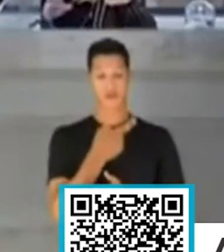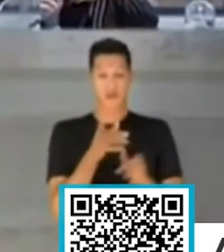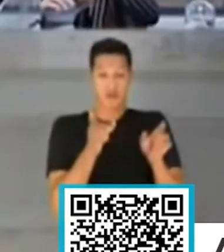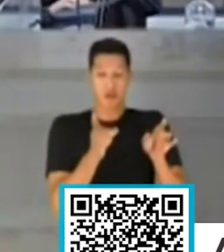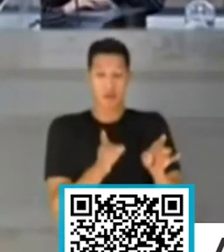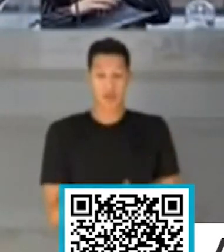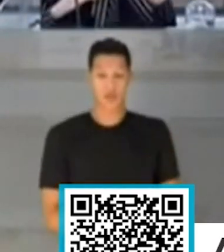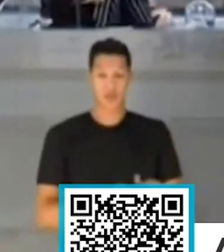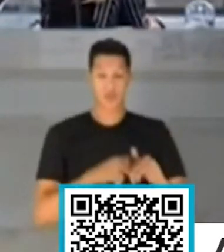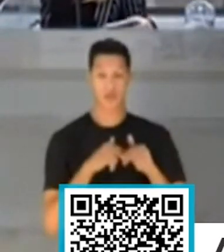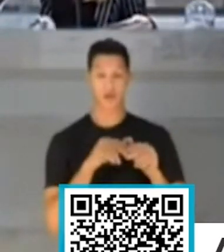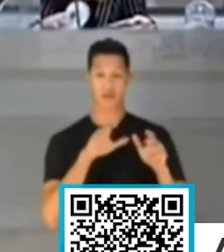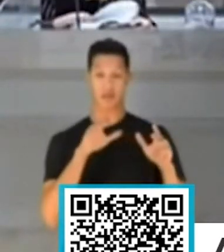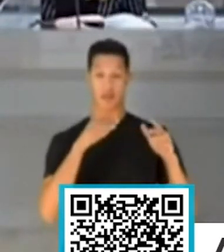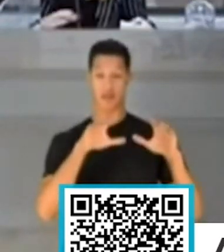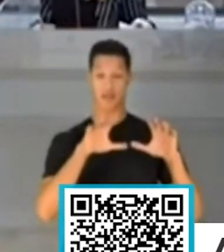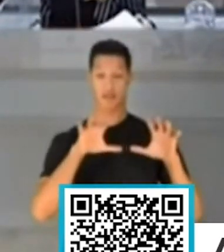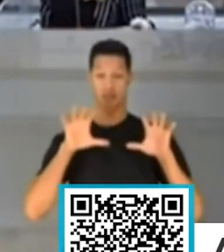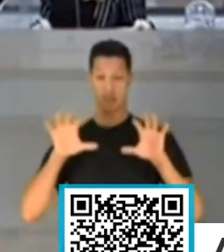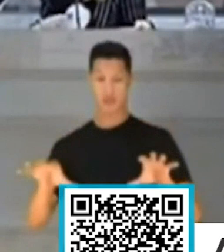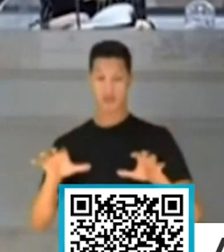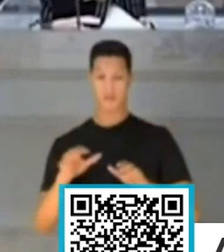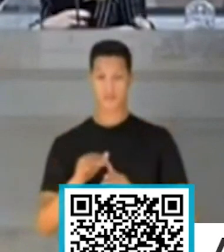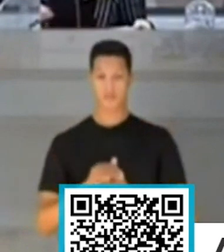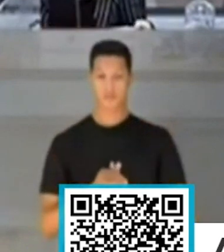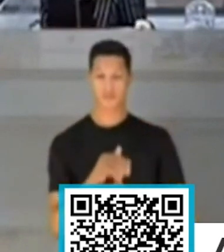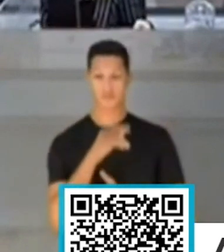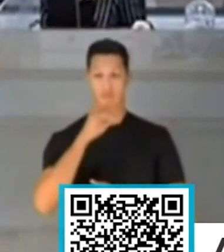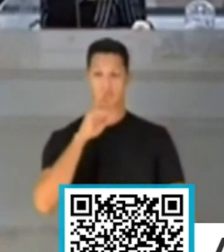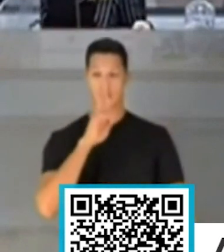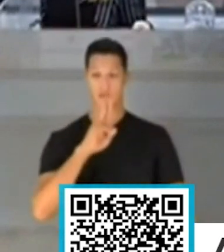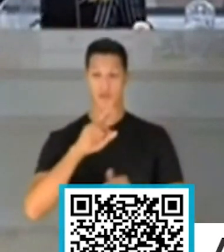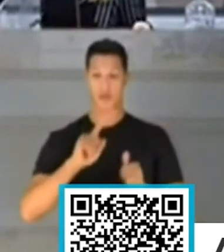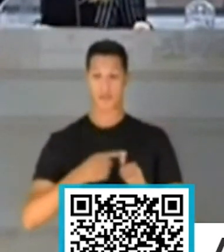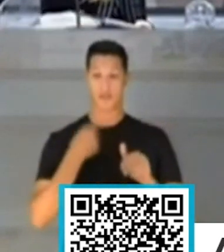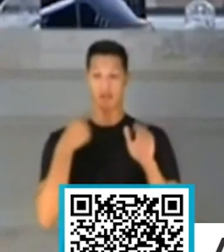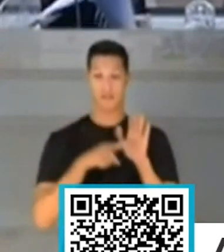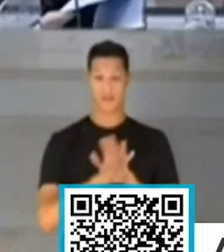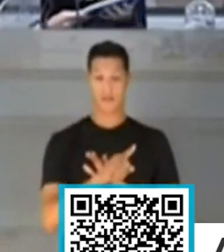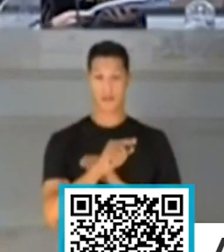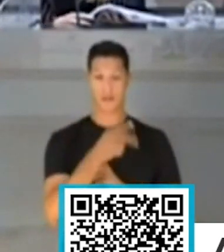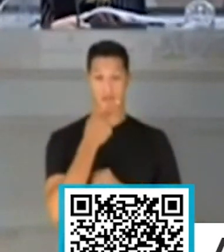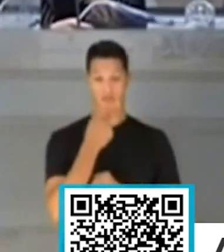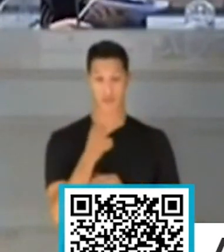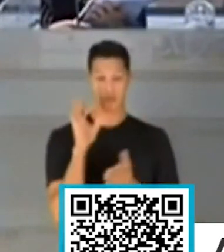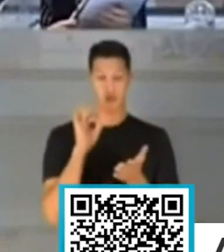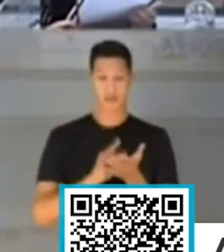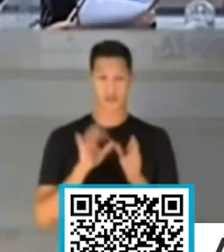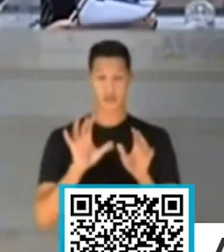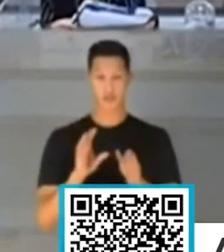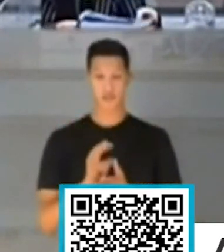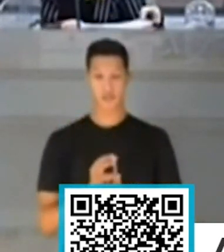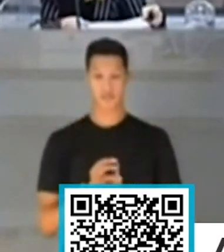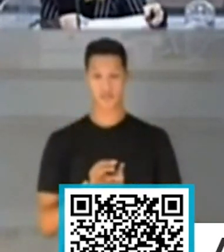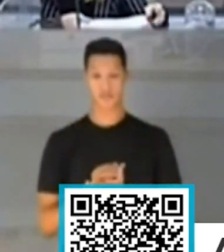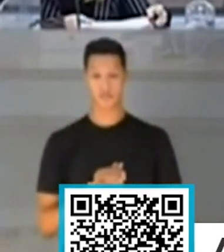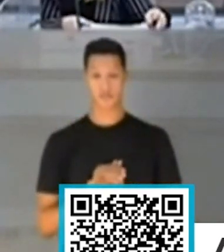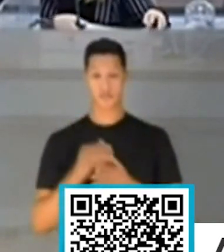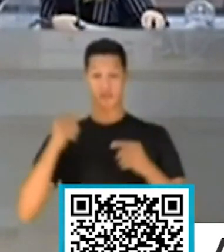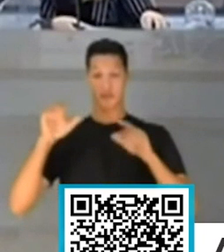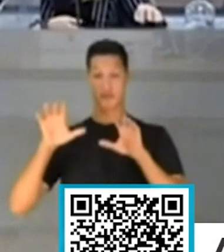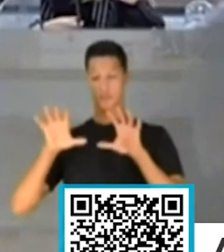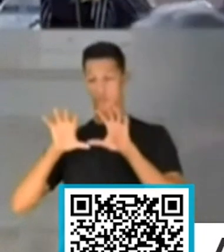Deixou o carro do cara da politização a gera uma mulher respondendo a primeira pergunta a senhora falou Exatamente isso é